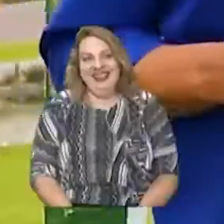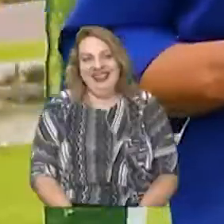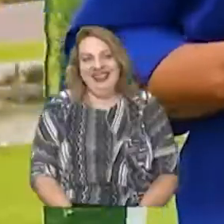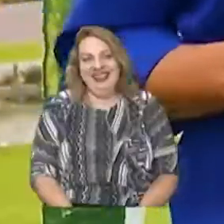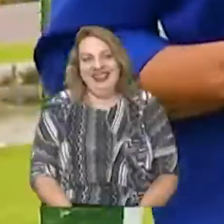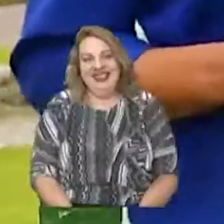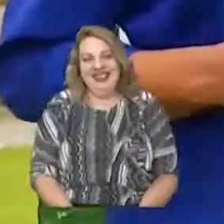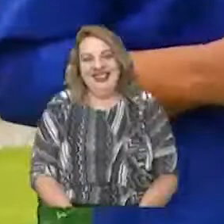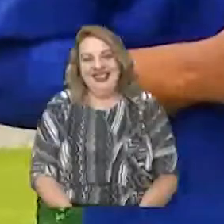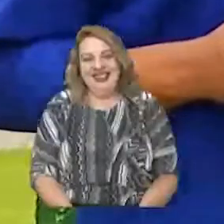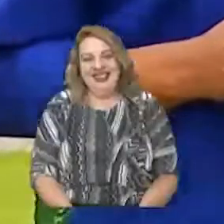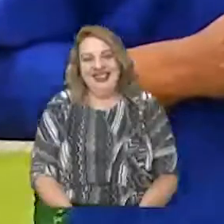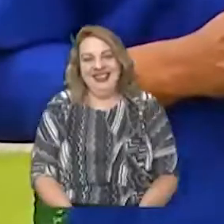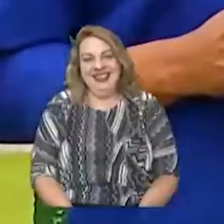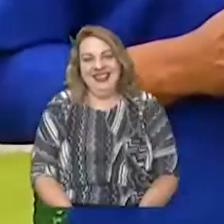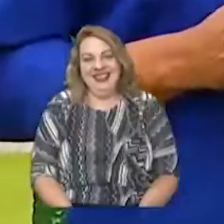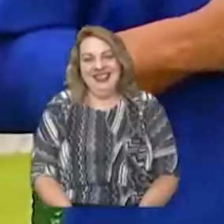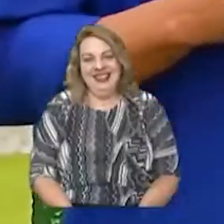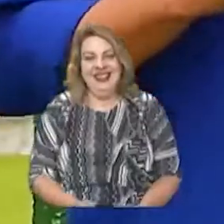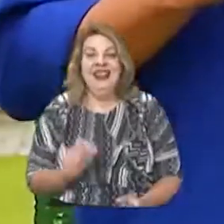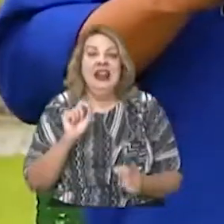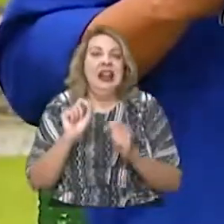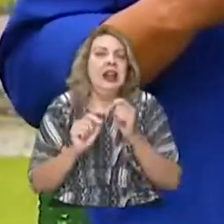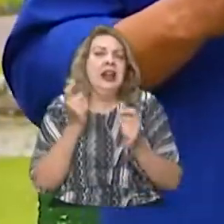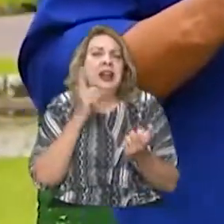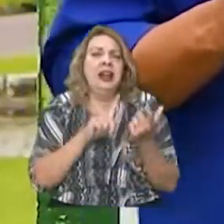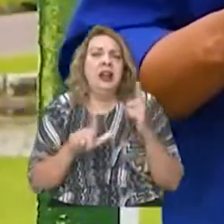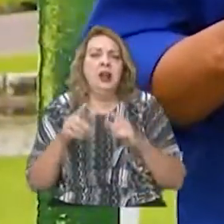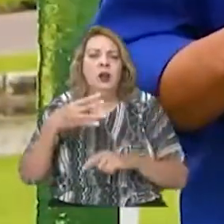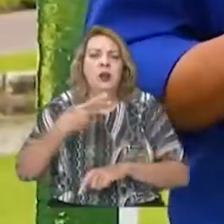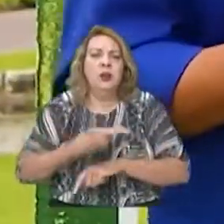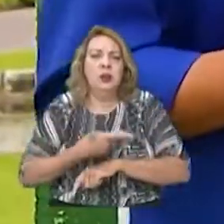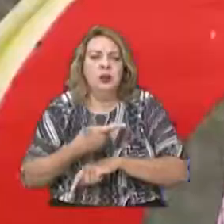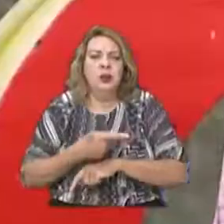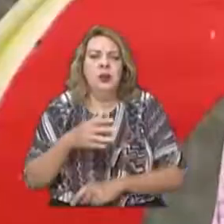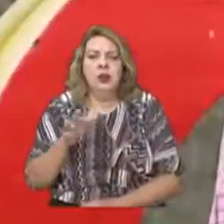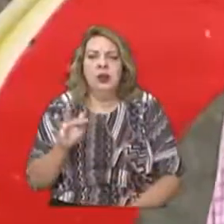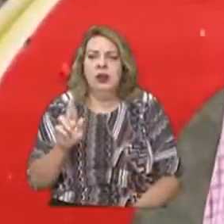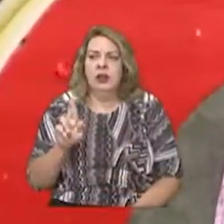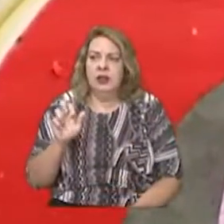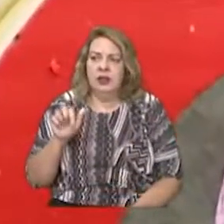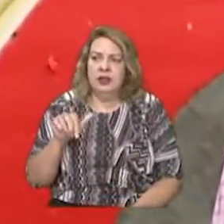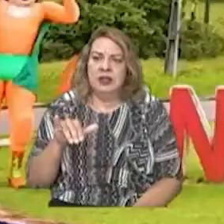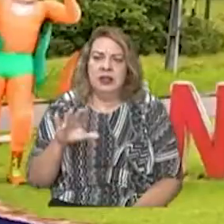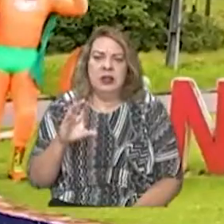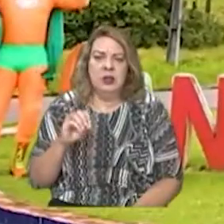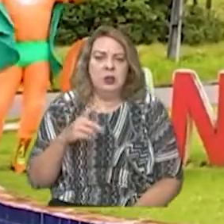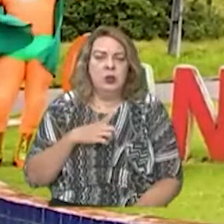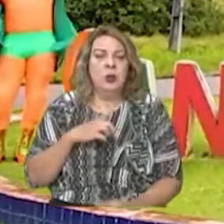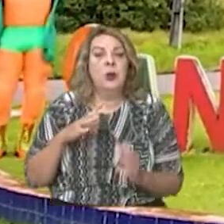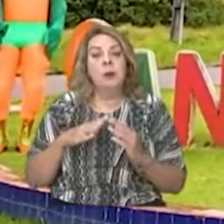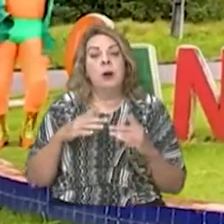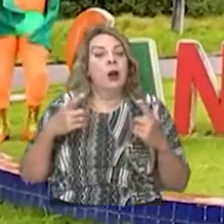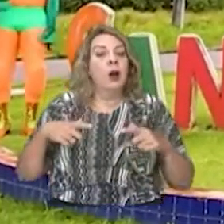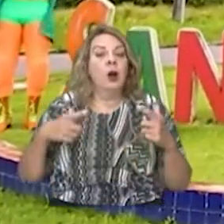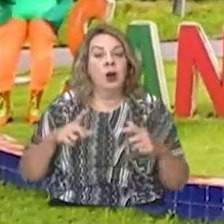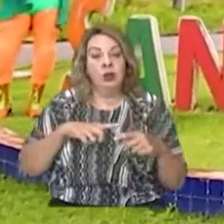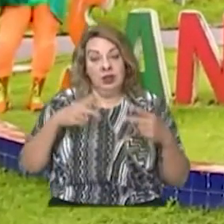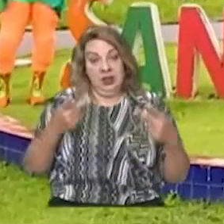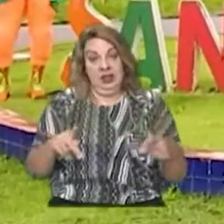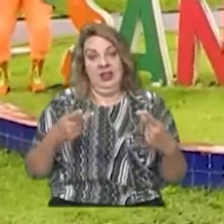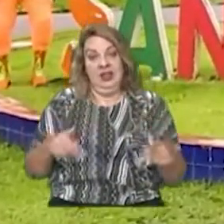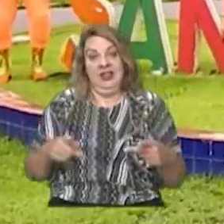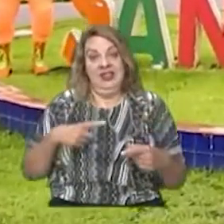Ô, Rogerinho, quem foi o grande contemplado do quarto prêmio? Oxente, Jojó, foi o Francisco. E ele mora onde? Ele mora aqui,